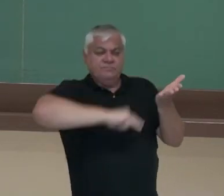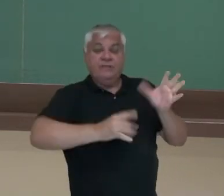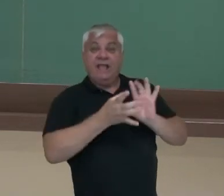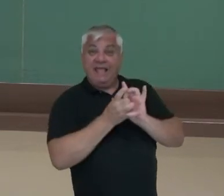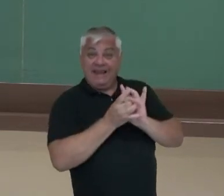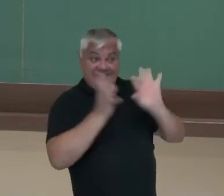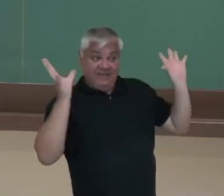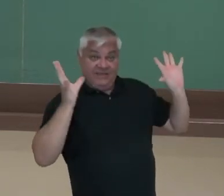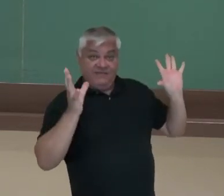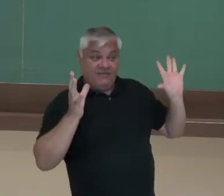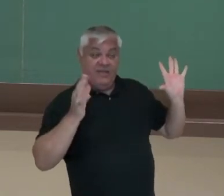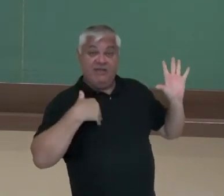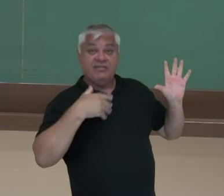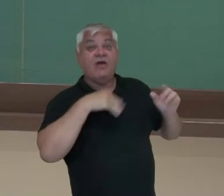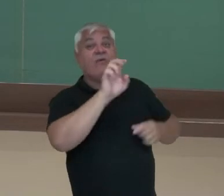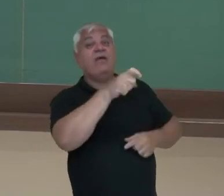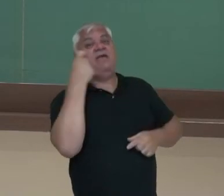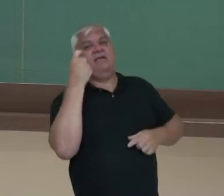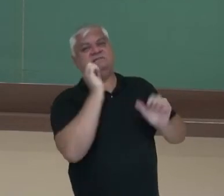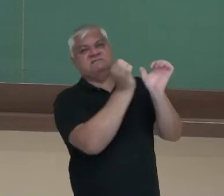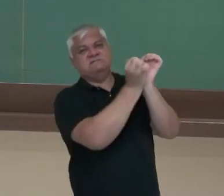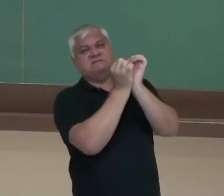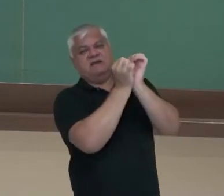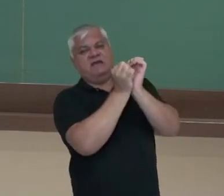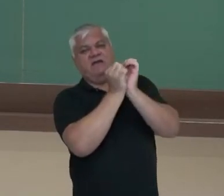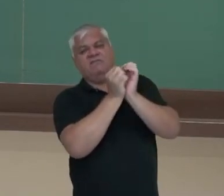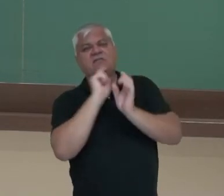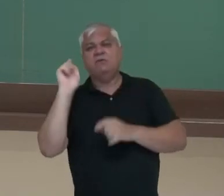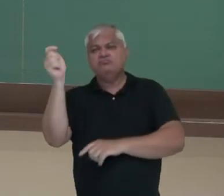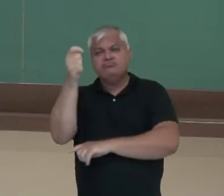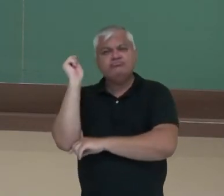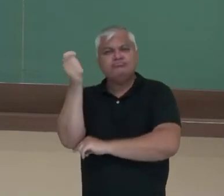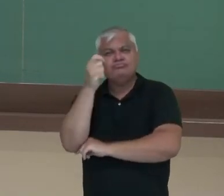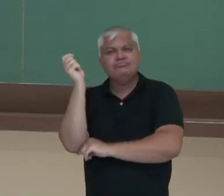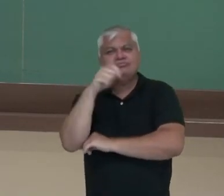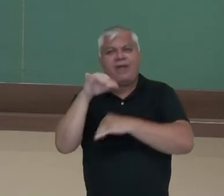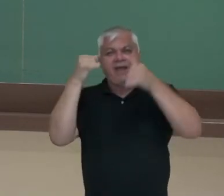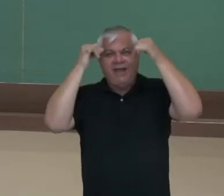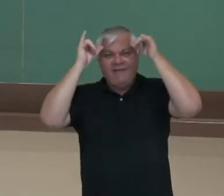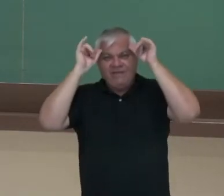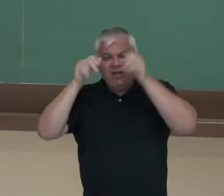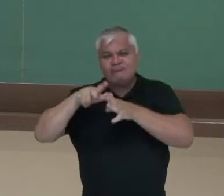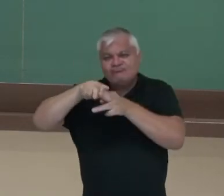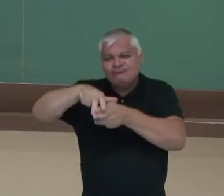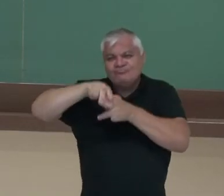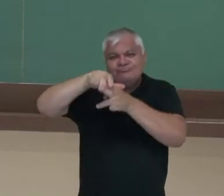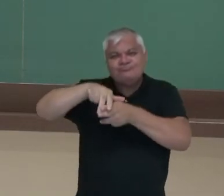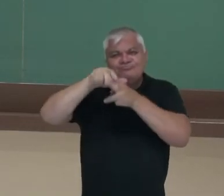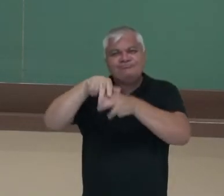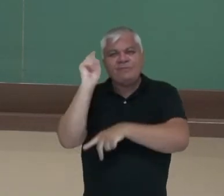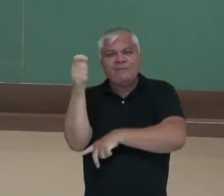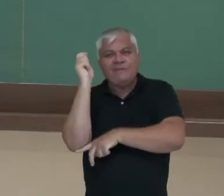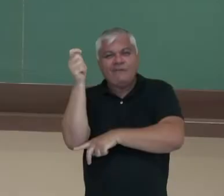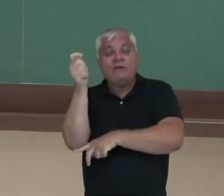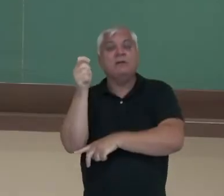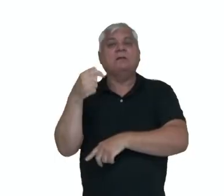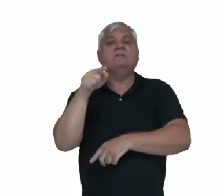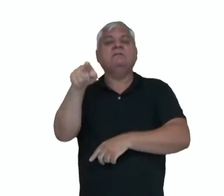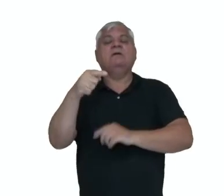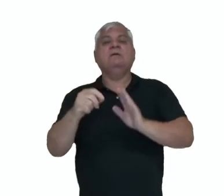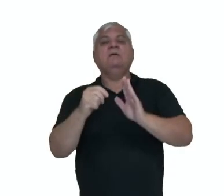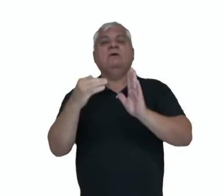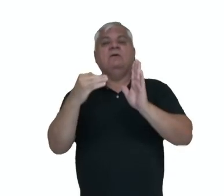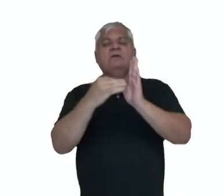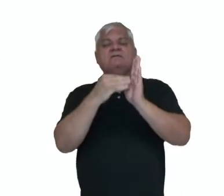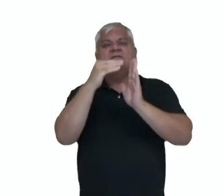né, ex-escravos, melhor dizendo, né, livres, e se tornavam vaqueiros. Até fim do século XVIII, produção de couro